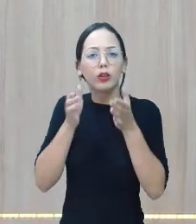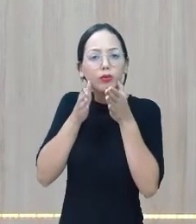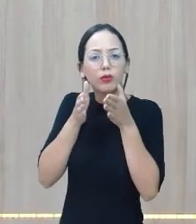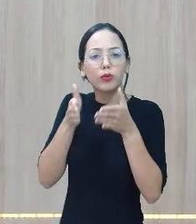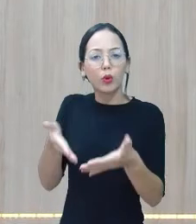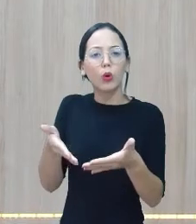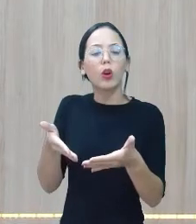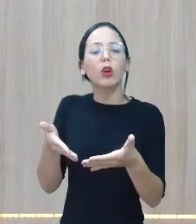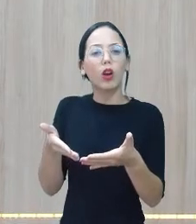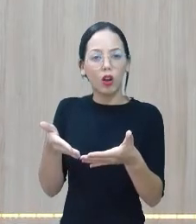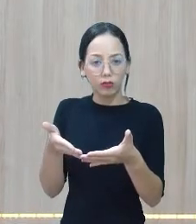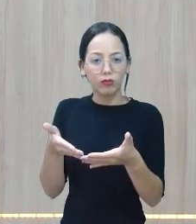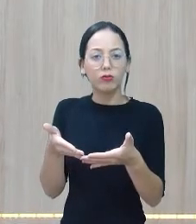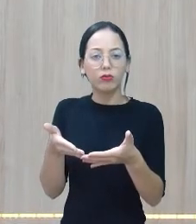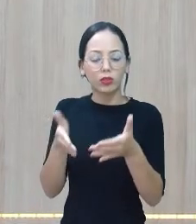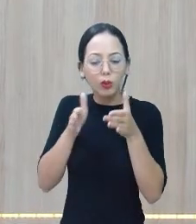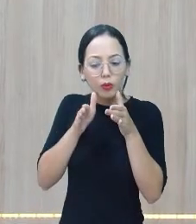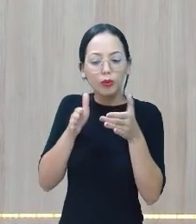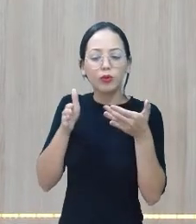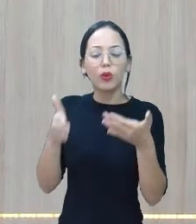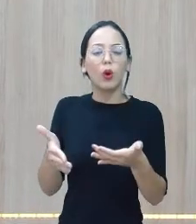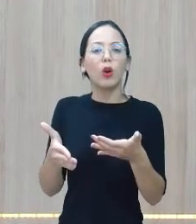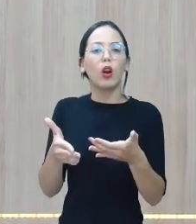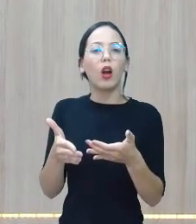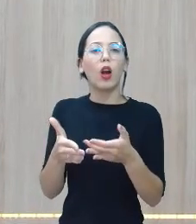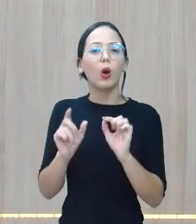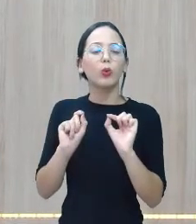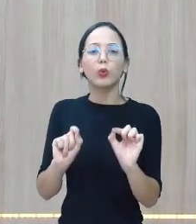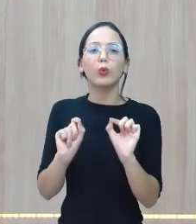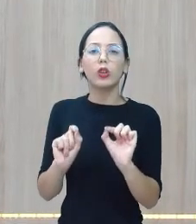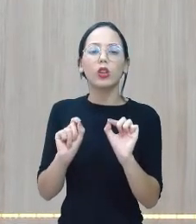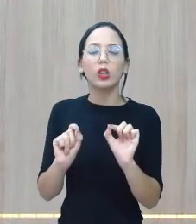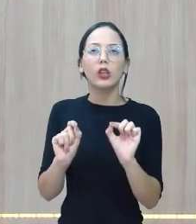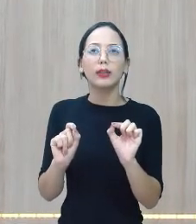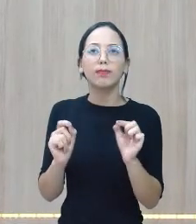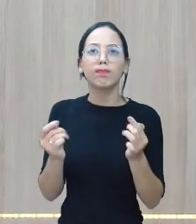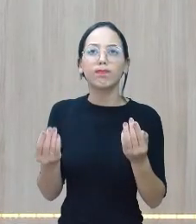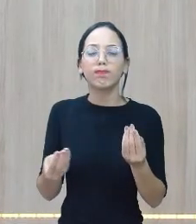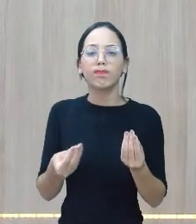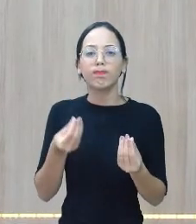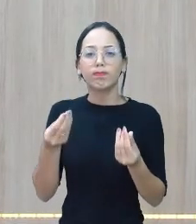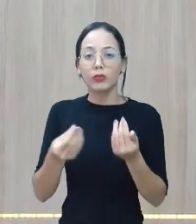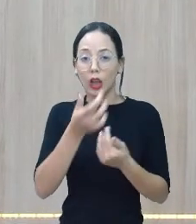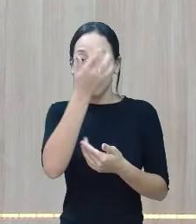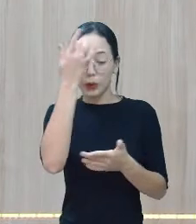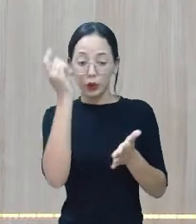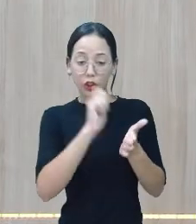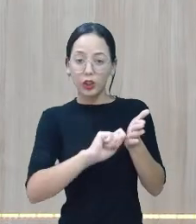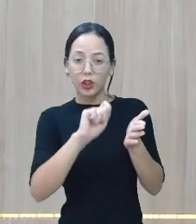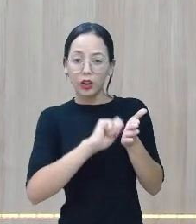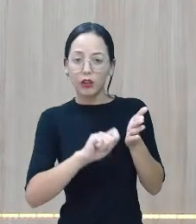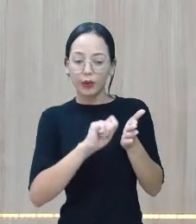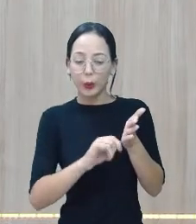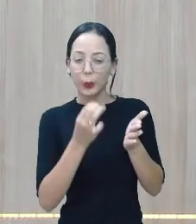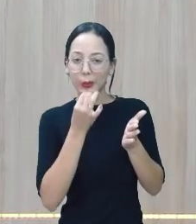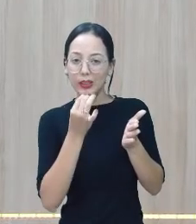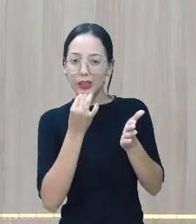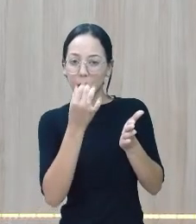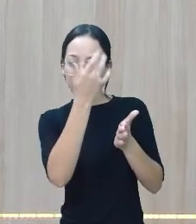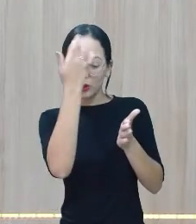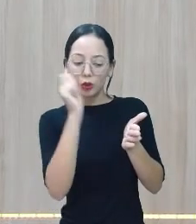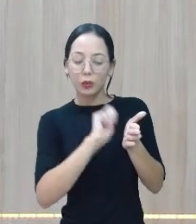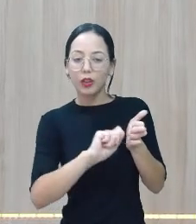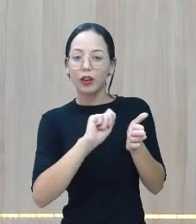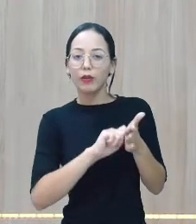enfatizar aquilo que a pessoa que escreveu este exemplo